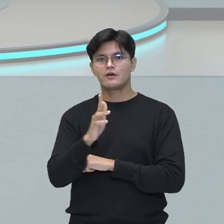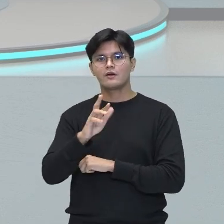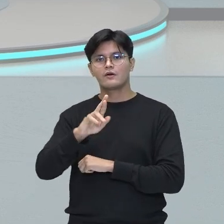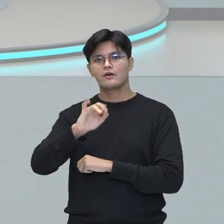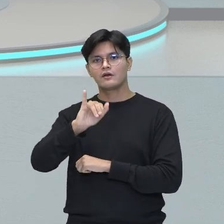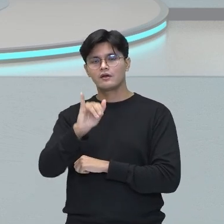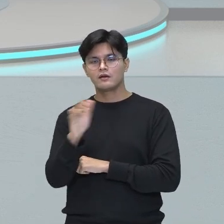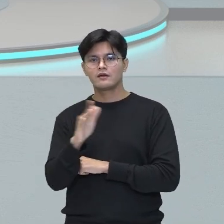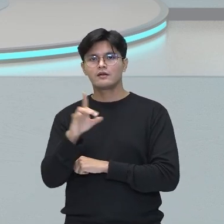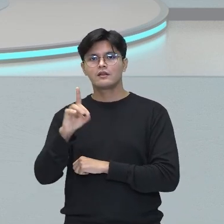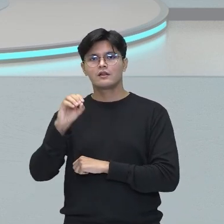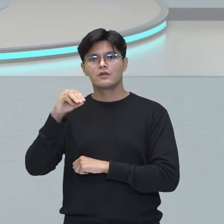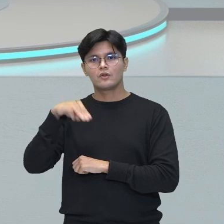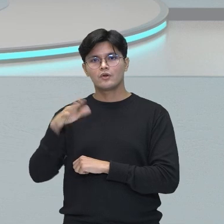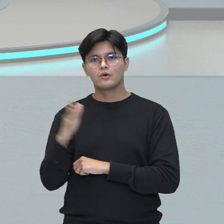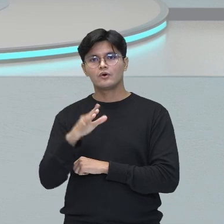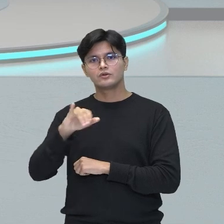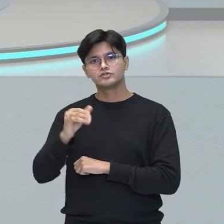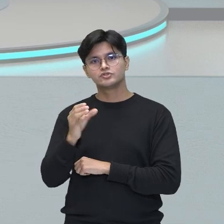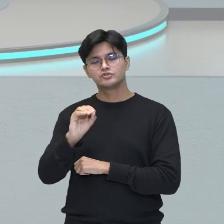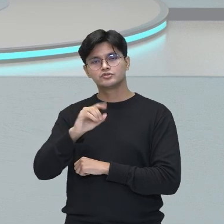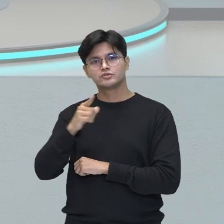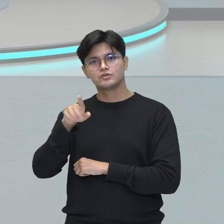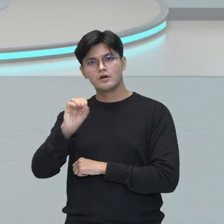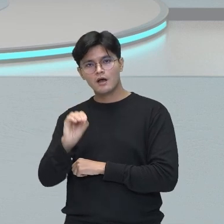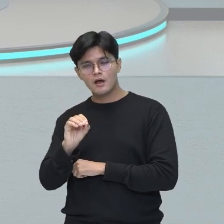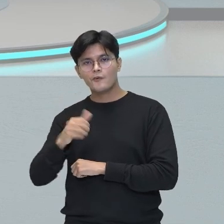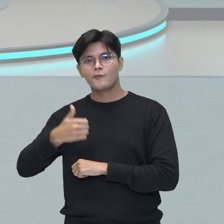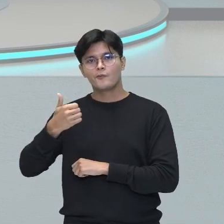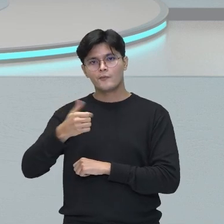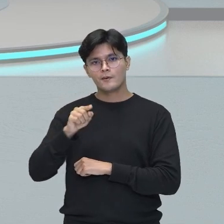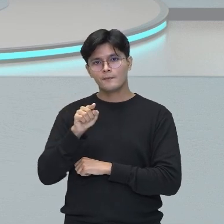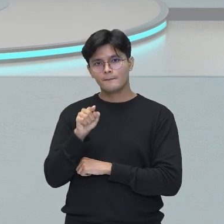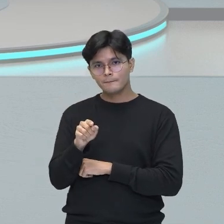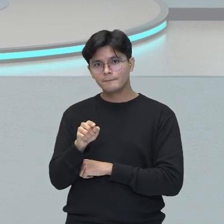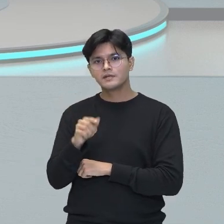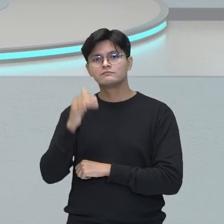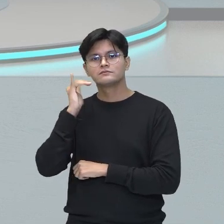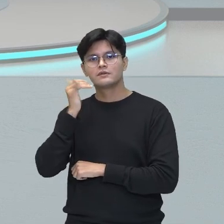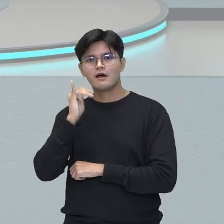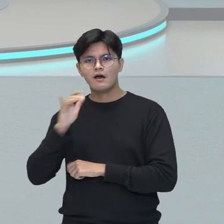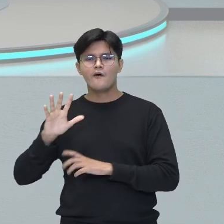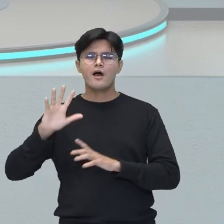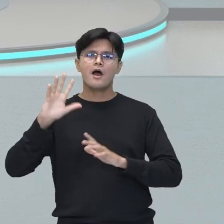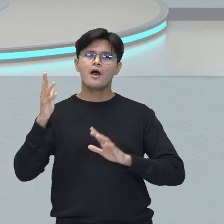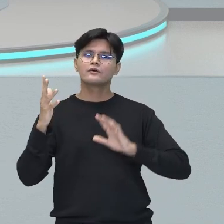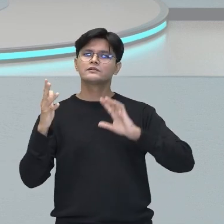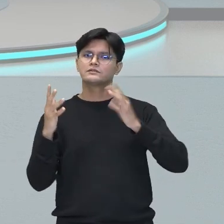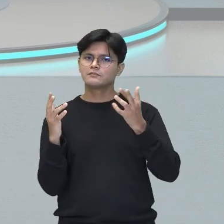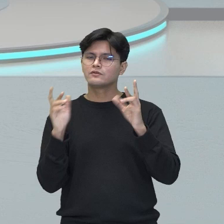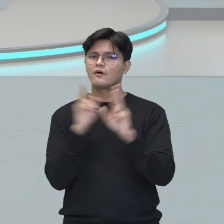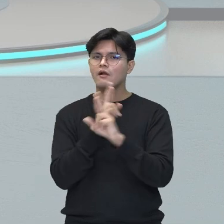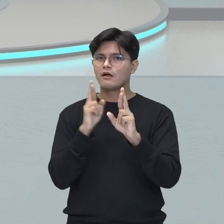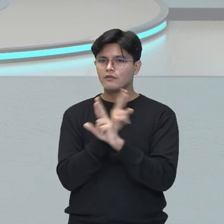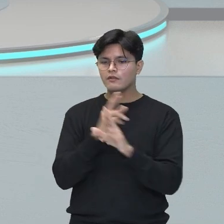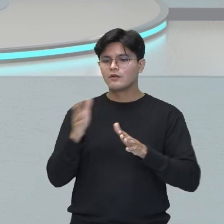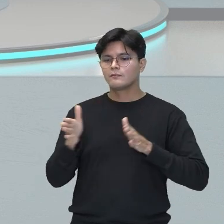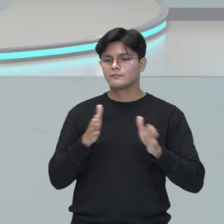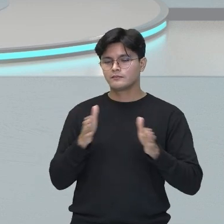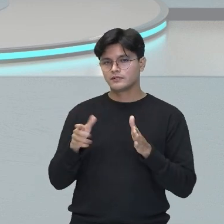dos acontecimentos relativos ao seu reinado quando é assassinada a paz com assinada